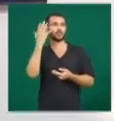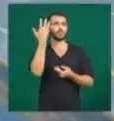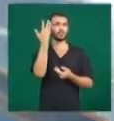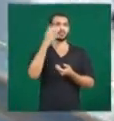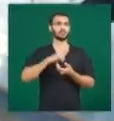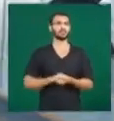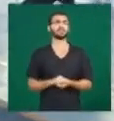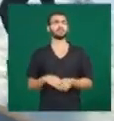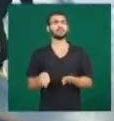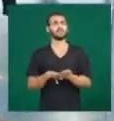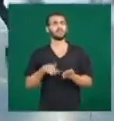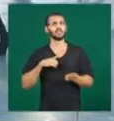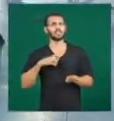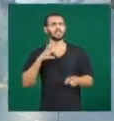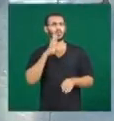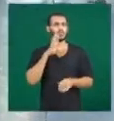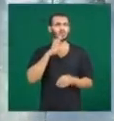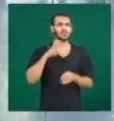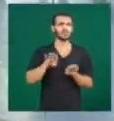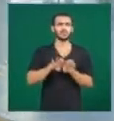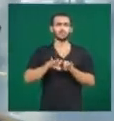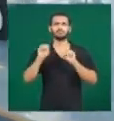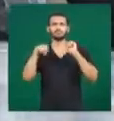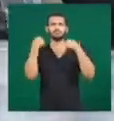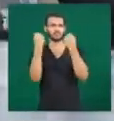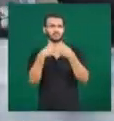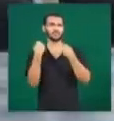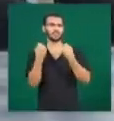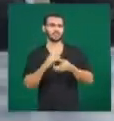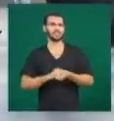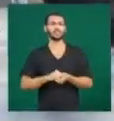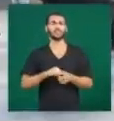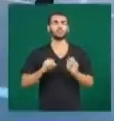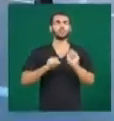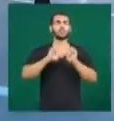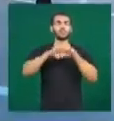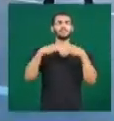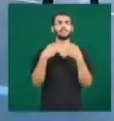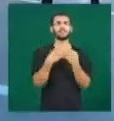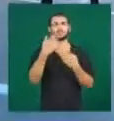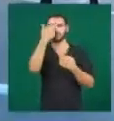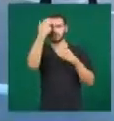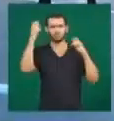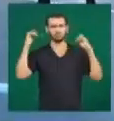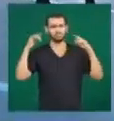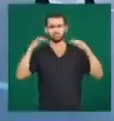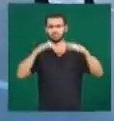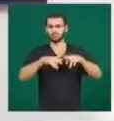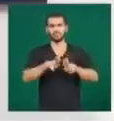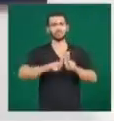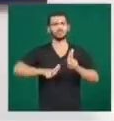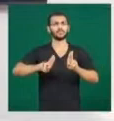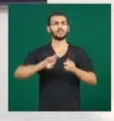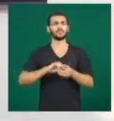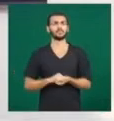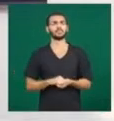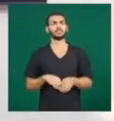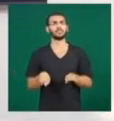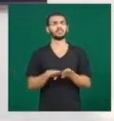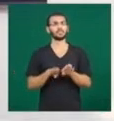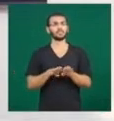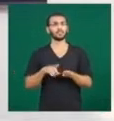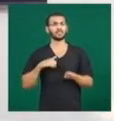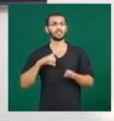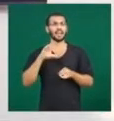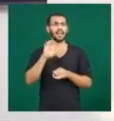completa. Muito conhecimento e prática de atividade física durante o evento que reuniu muita gente na universidade. Vamos falar de hérnia